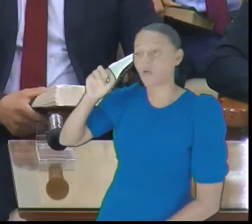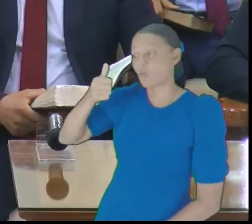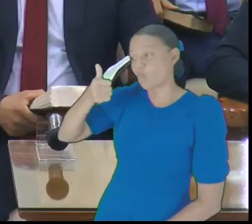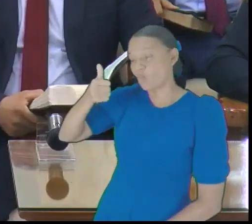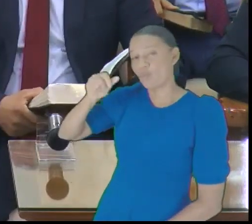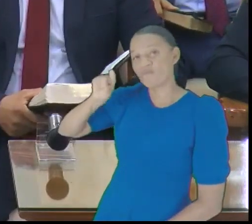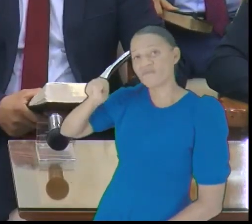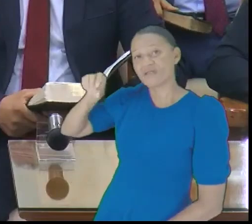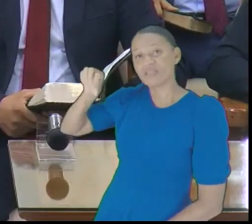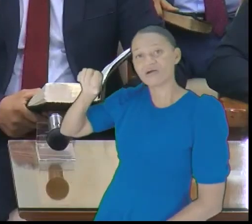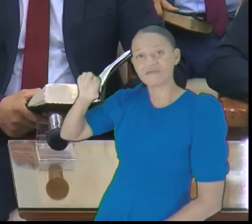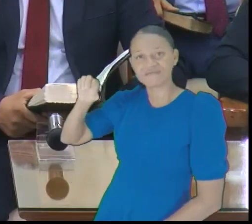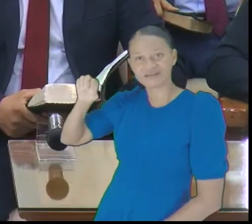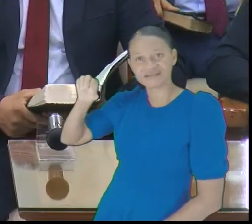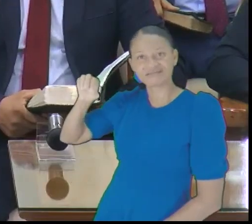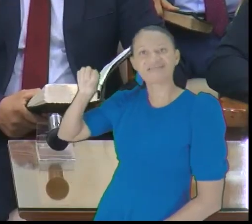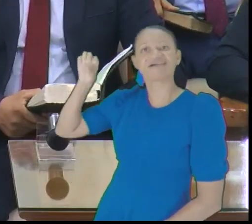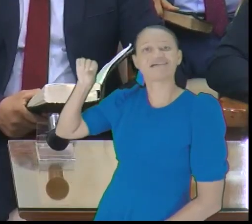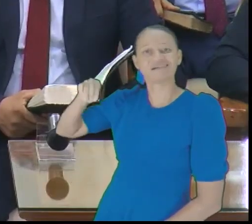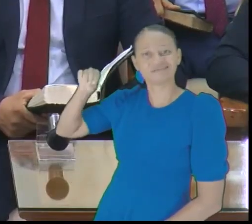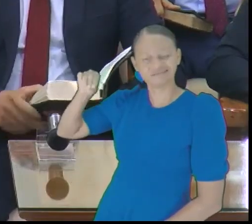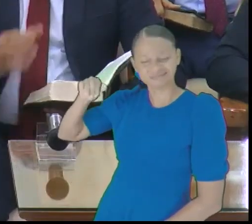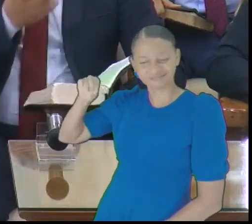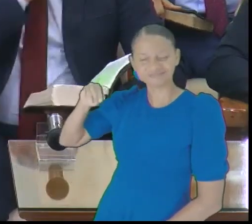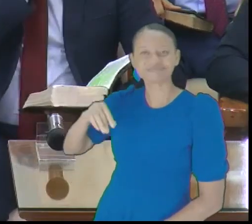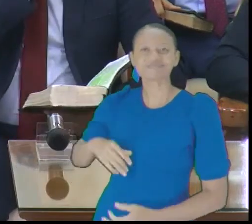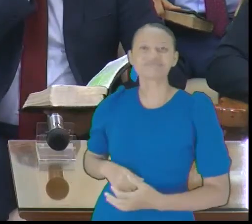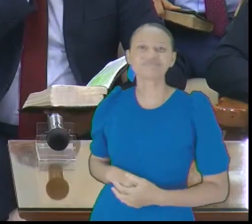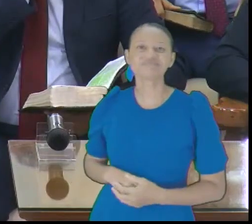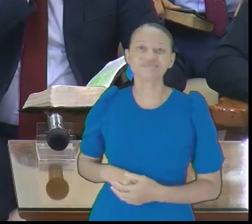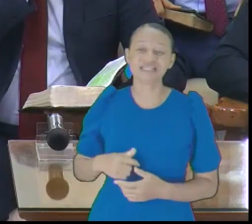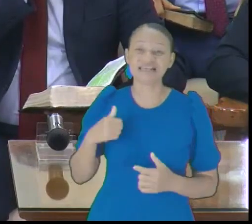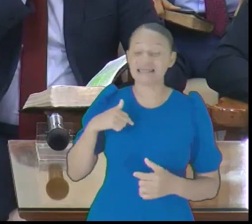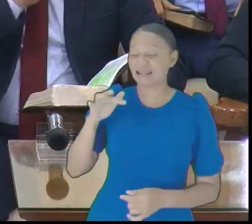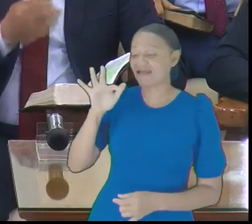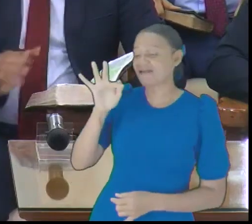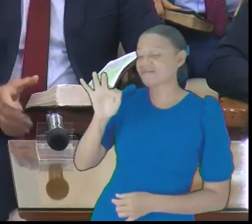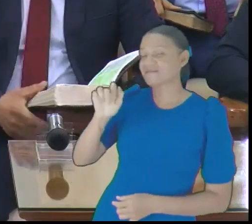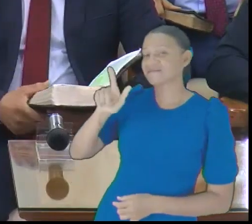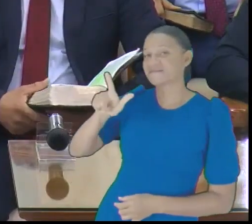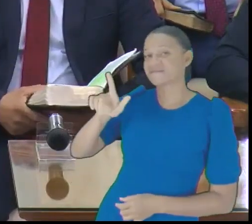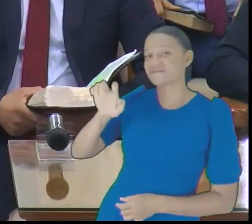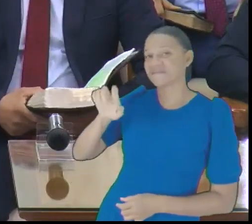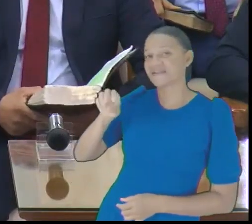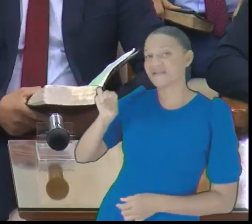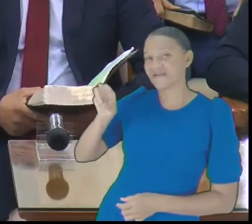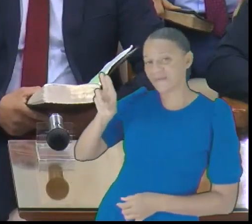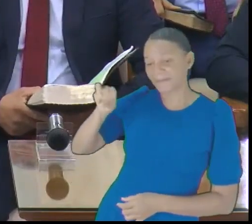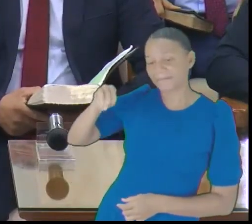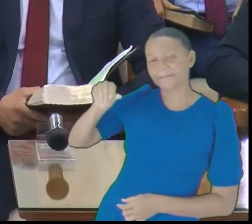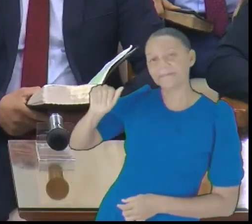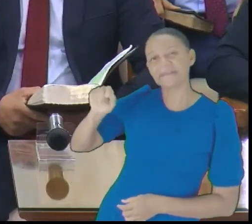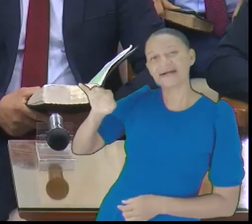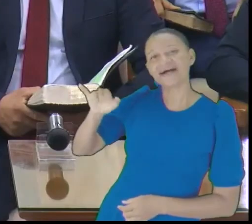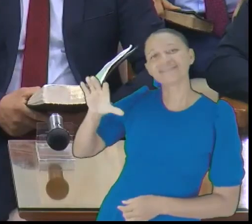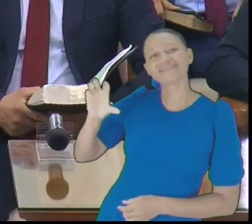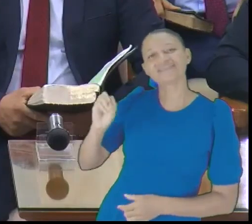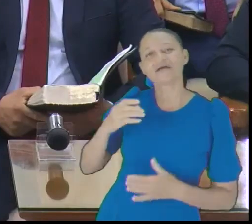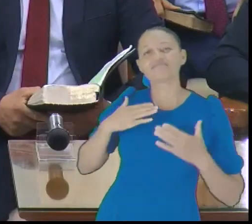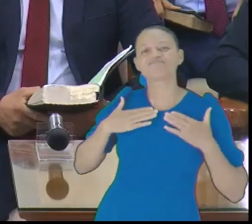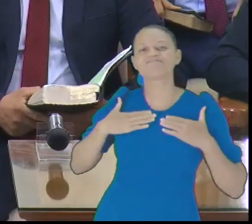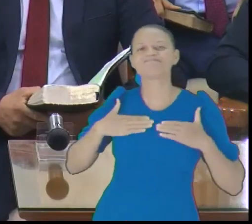de altura e tinha um temperamento fleumático. Abraão era calmo, Abraão